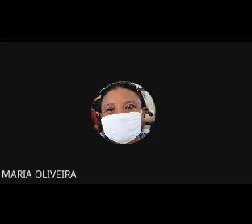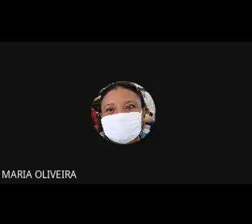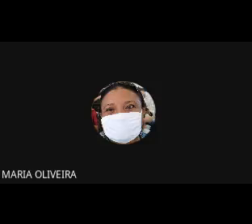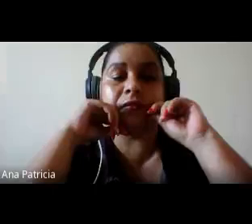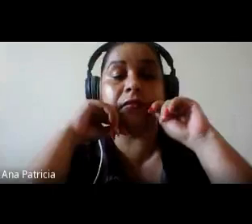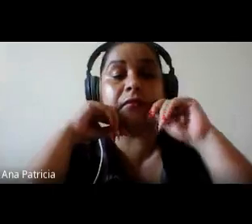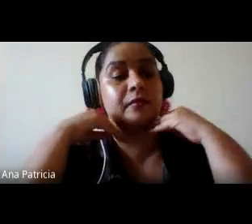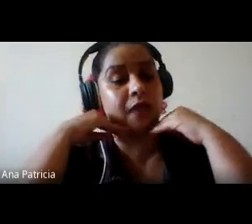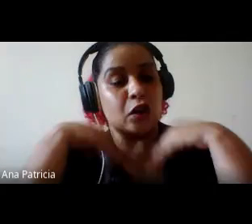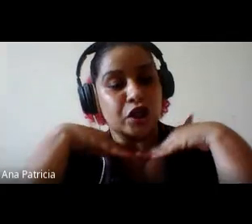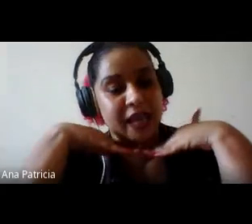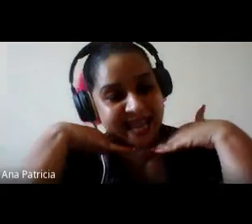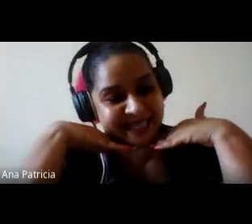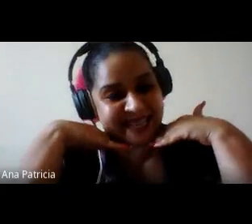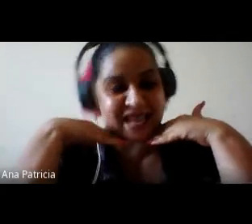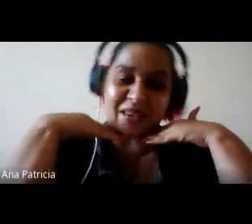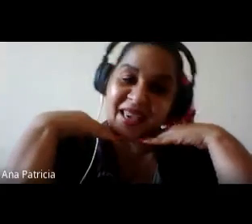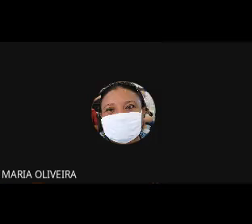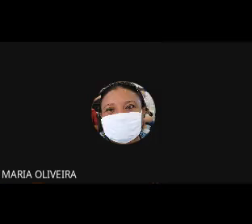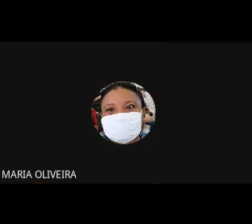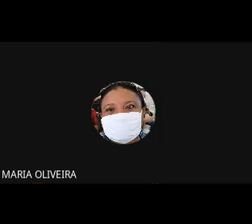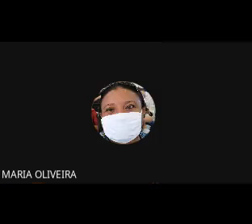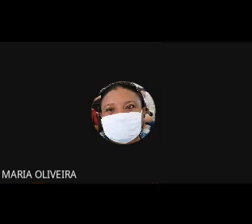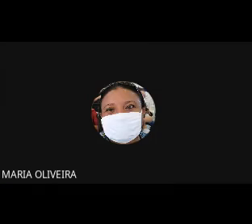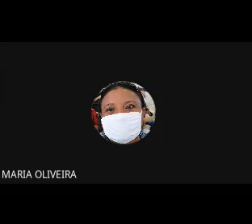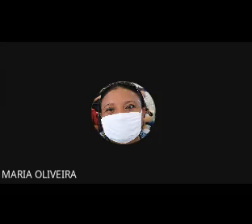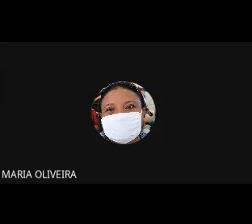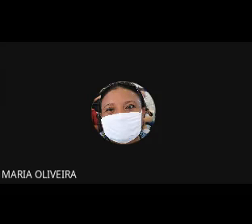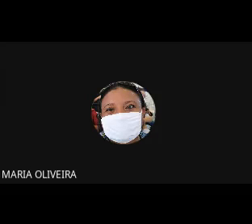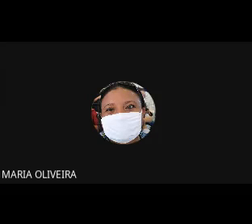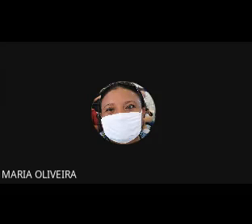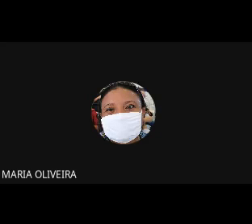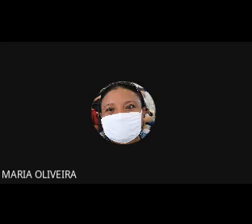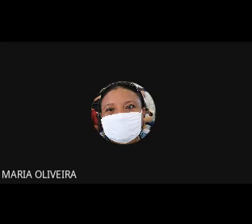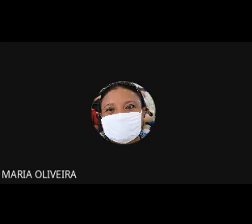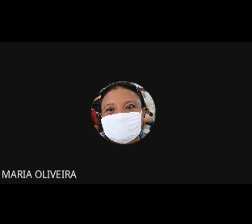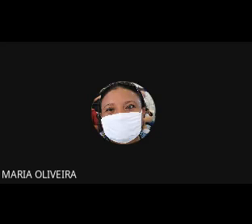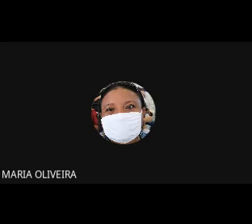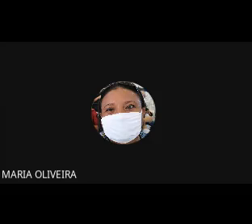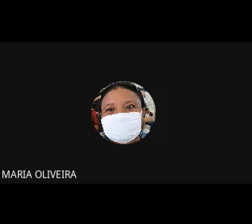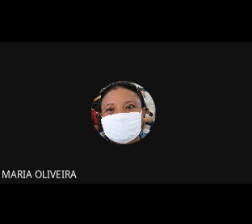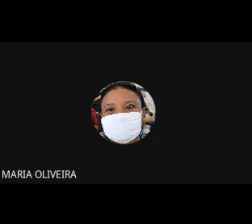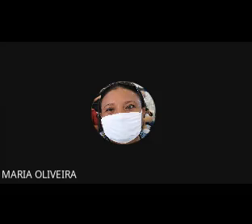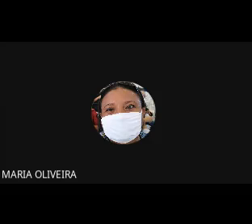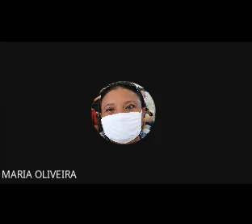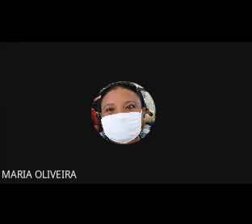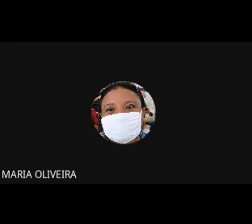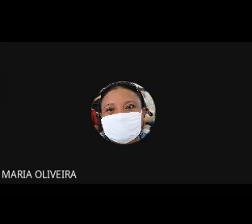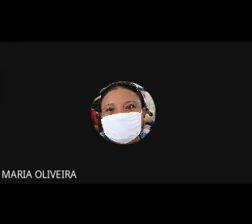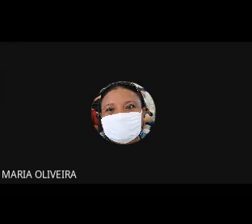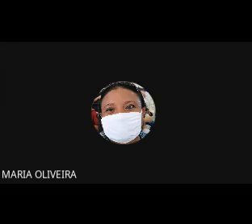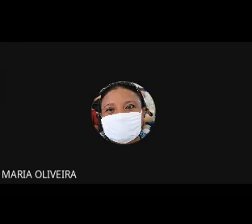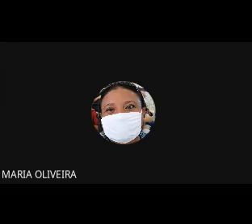atividade. E eu tô cheia realmente que nós estamos com um número bem menor do que antes, mas